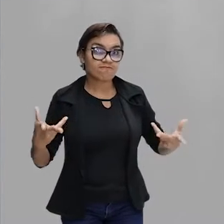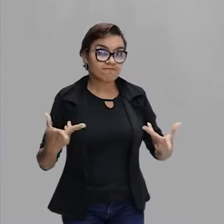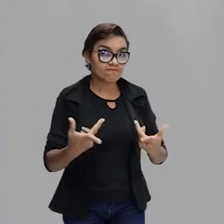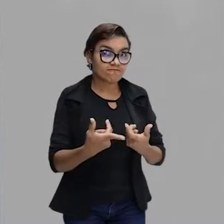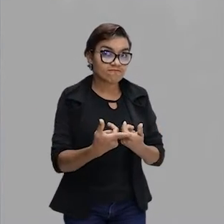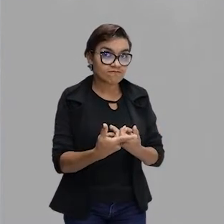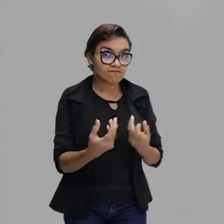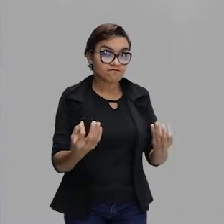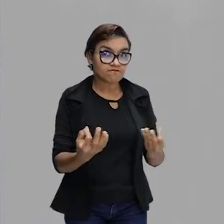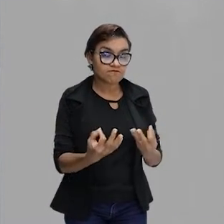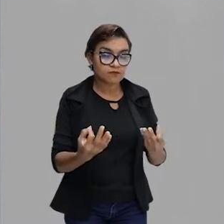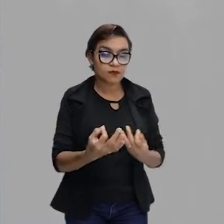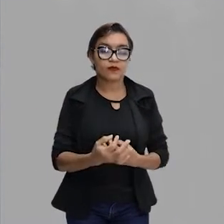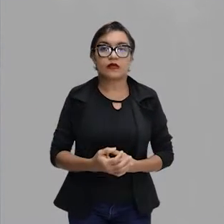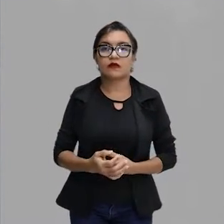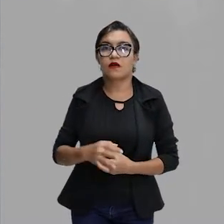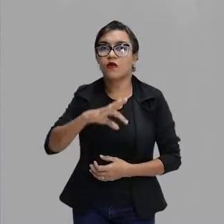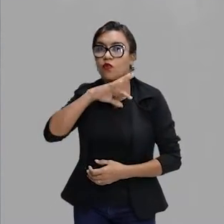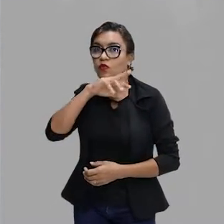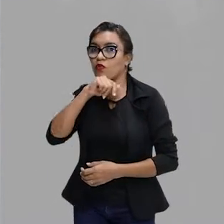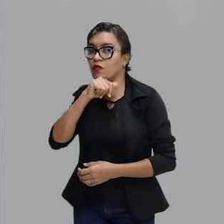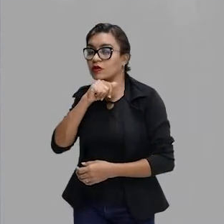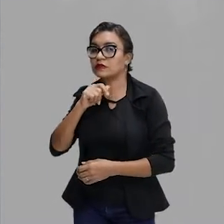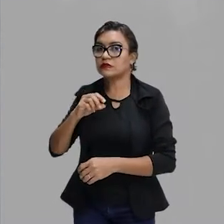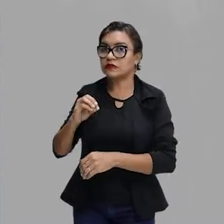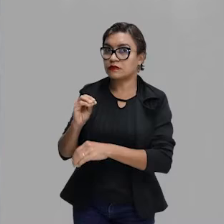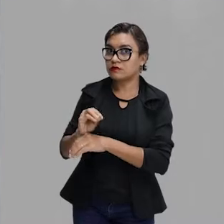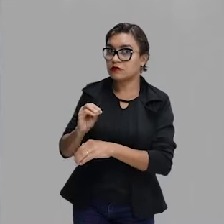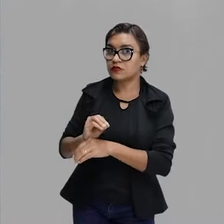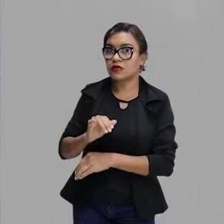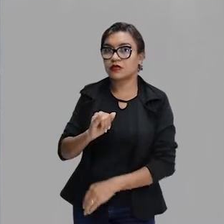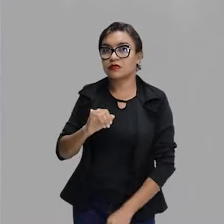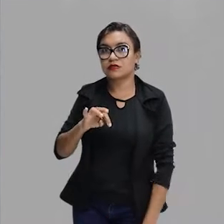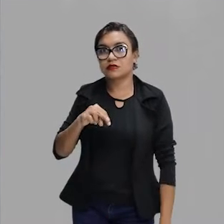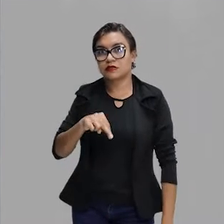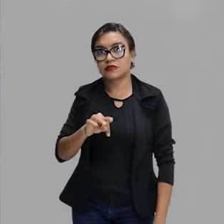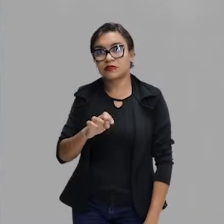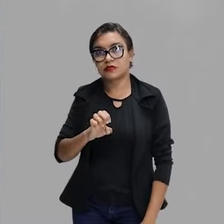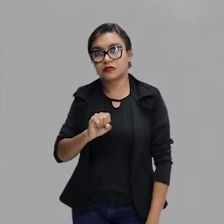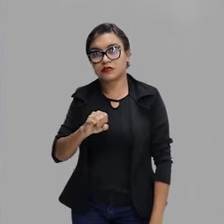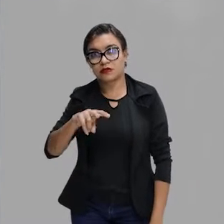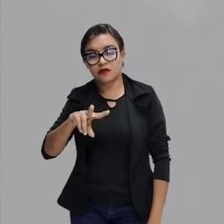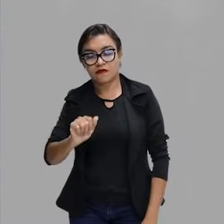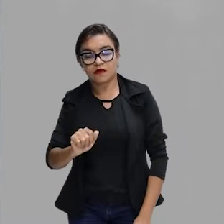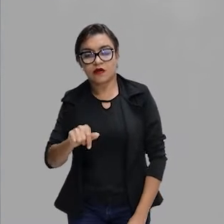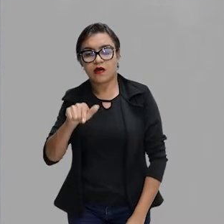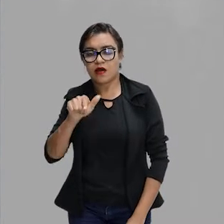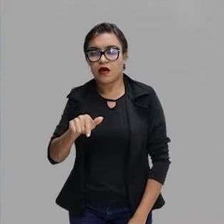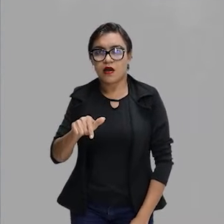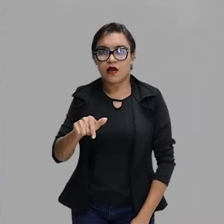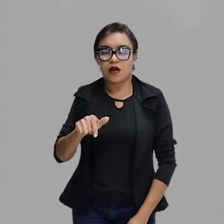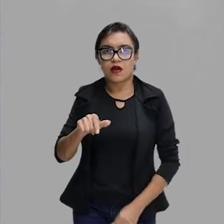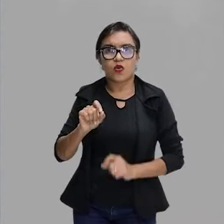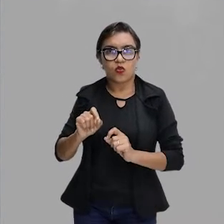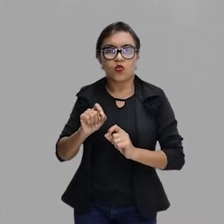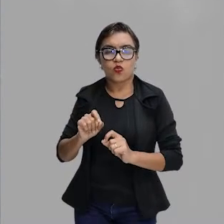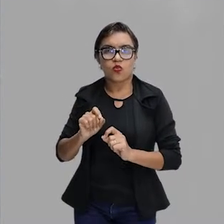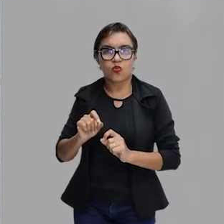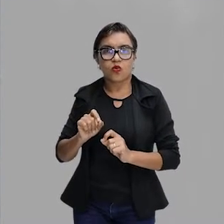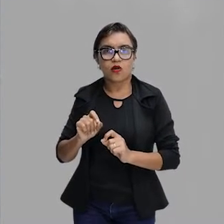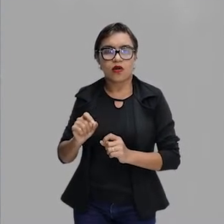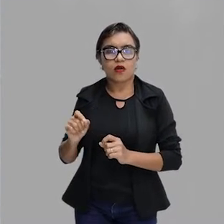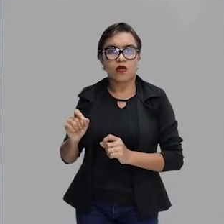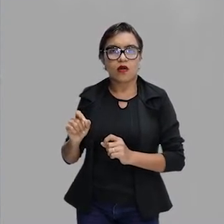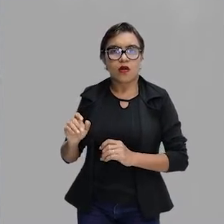Uma das características, por exemplo, da pecuária intensiva, galera, é que o gado, por exemplo, para corte, ele não vai se movimentar muito, tá? Por